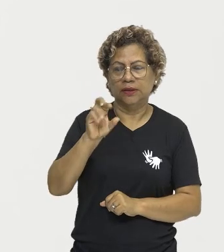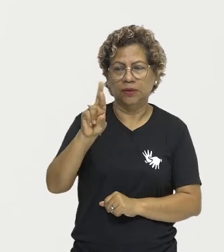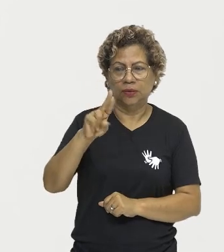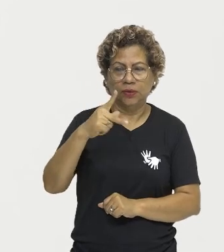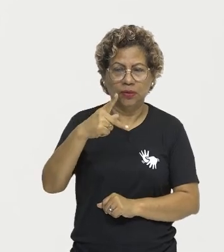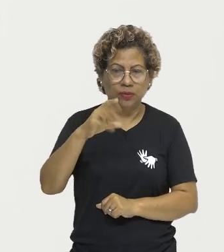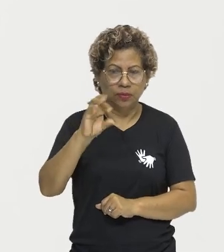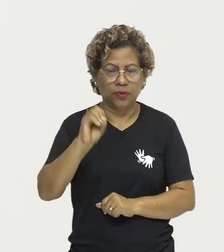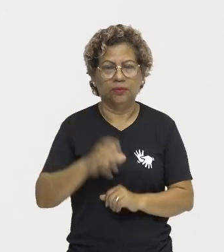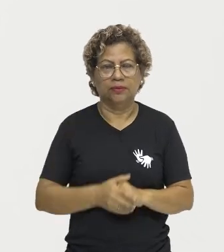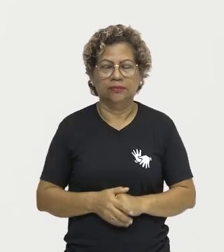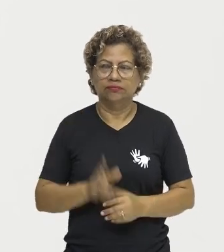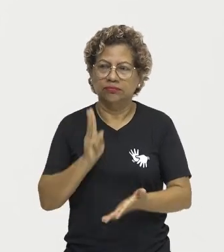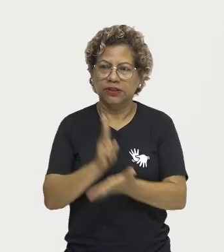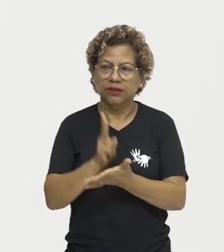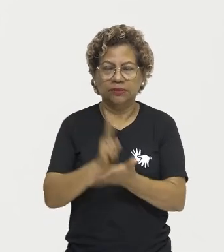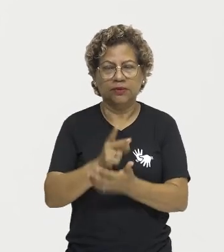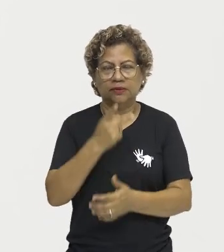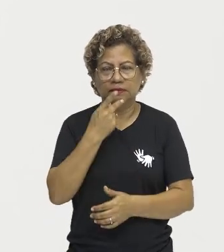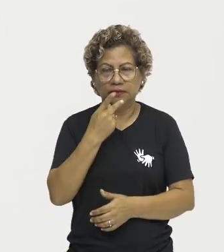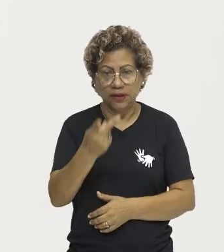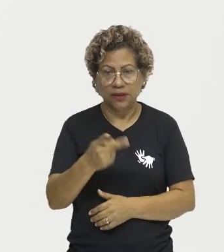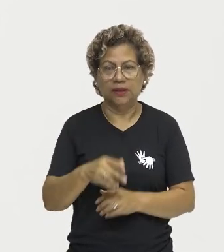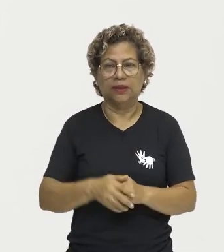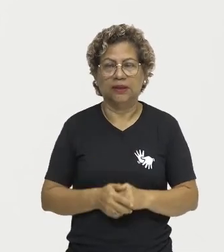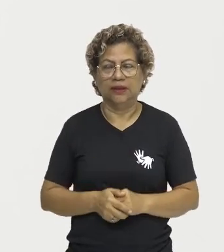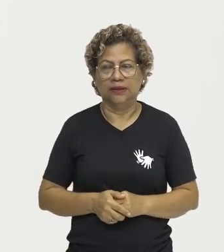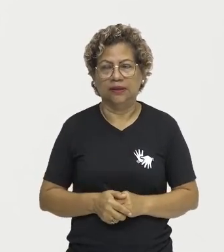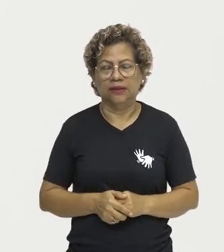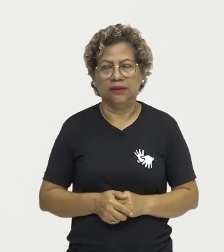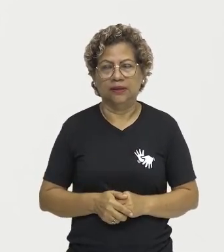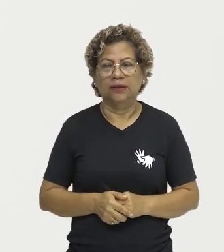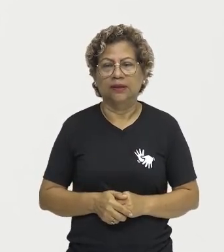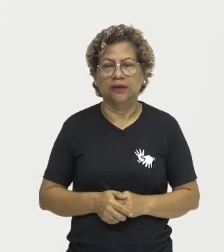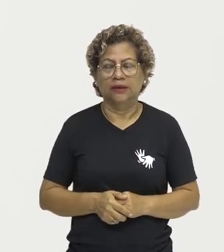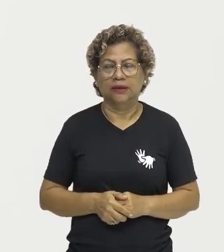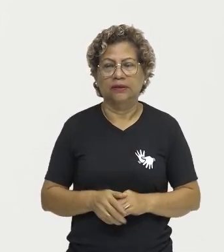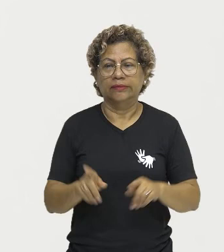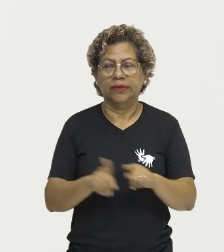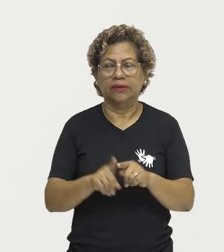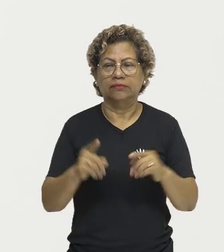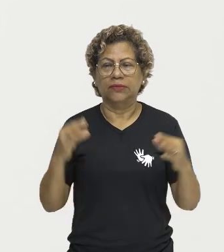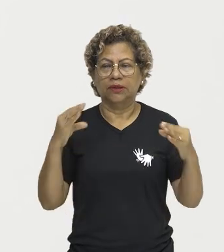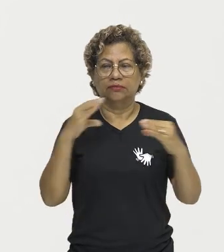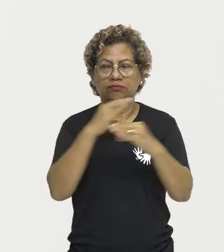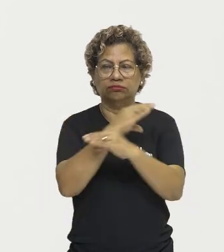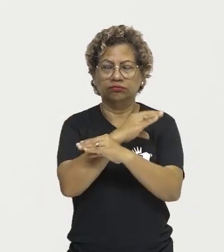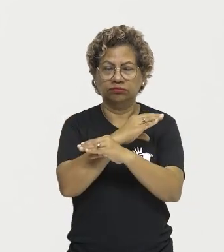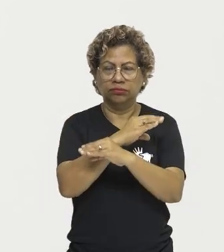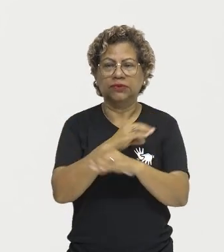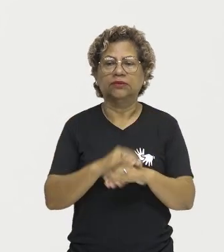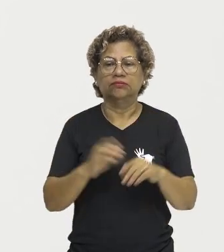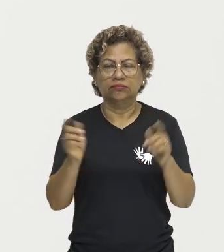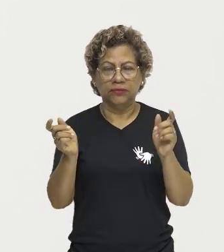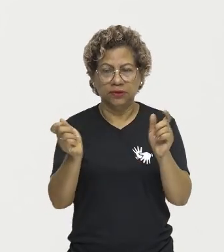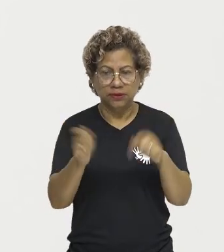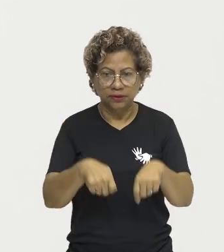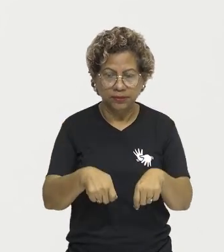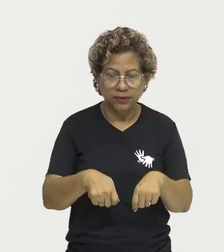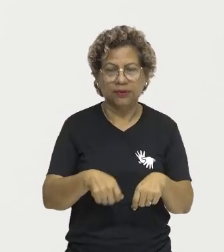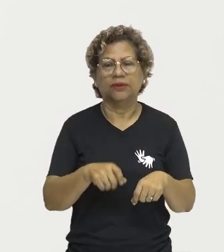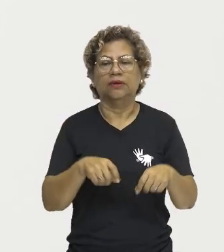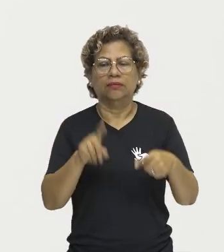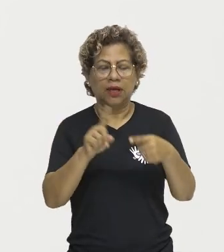falei, toda vez que eu falar em corpo, terceiro, falar em calorimetria, falar em capacidade, falar